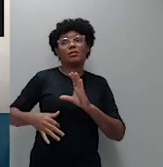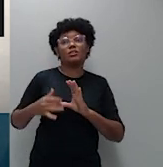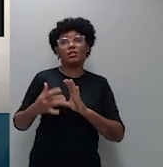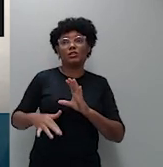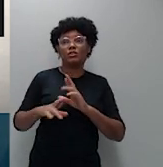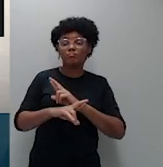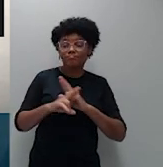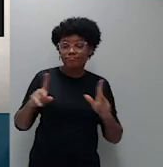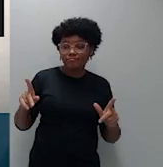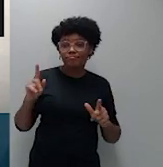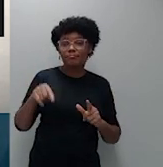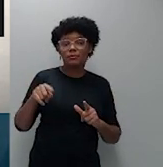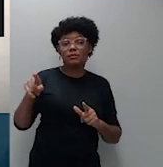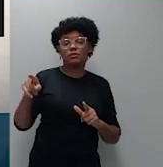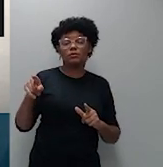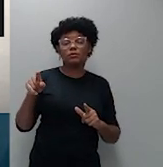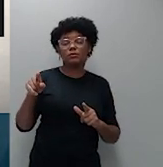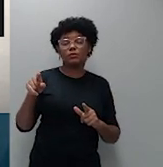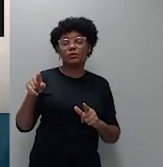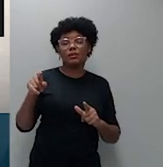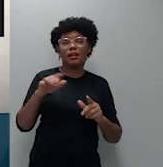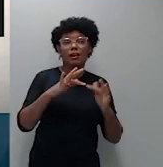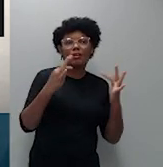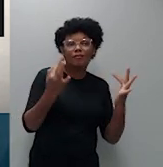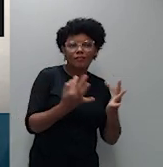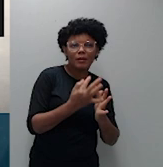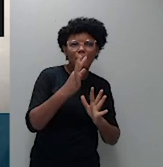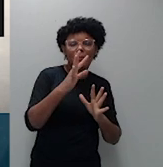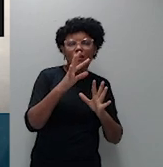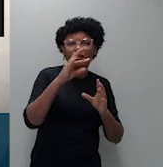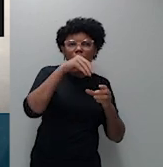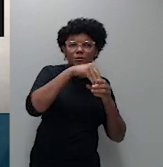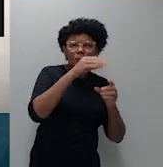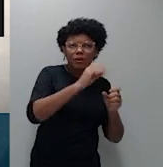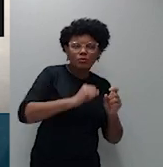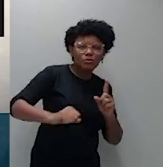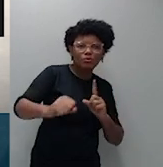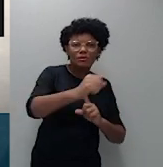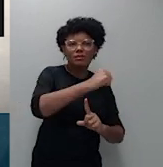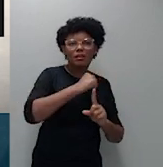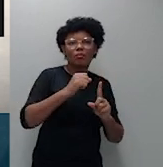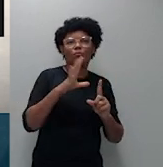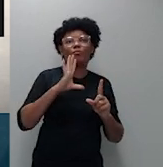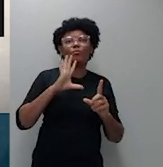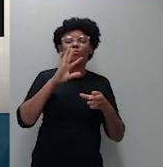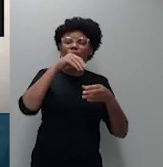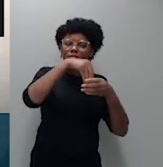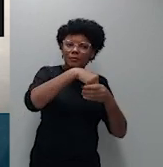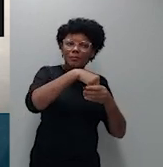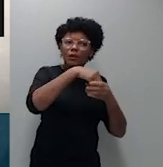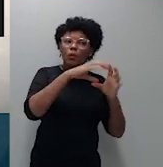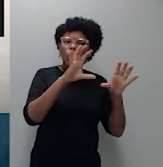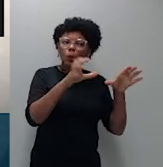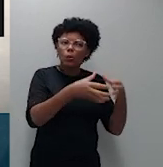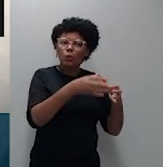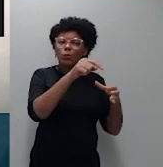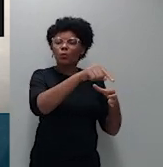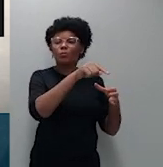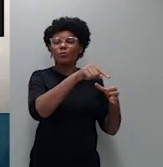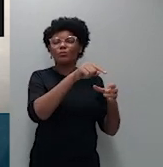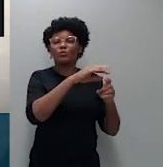procedência familiar social do grupo familiar e não a